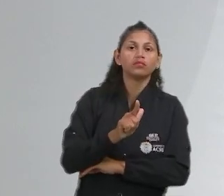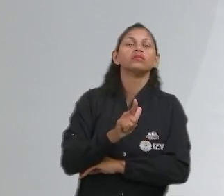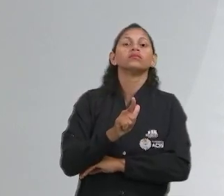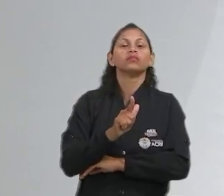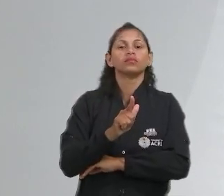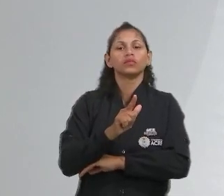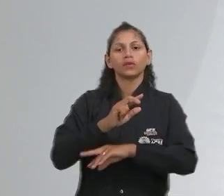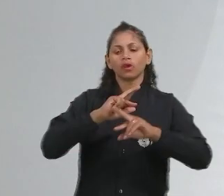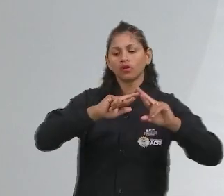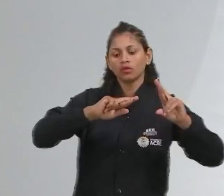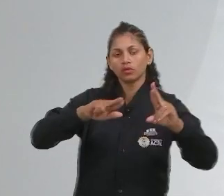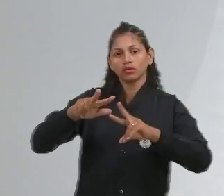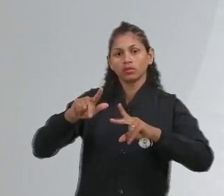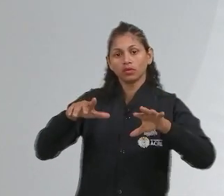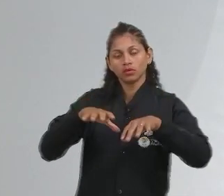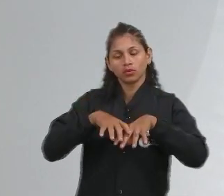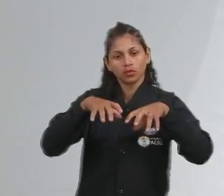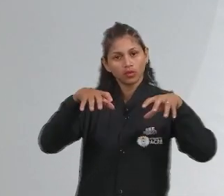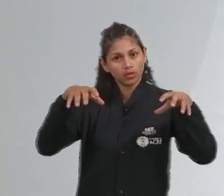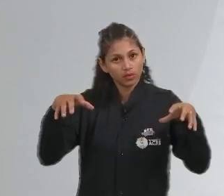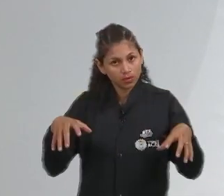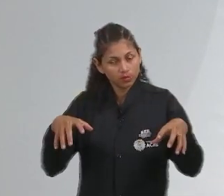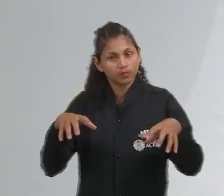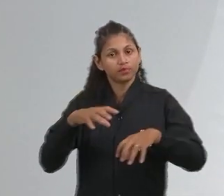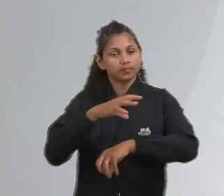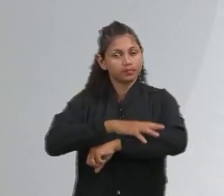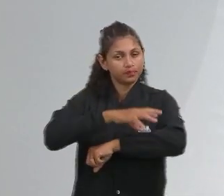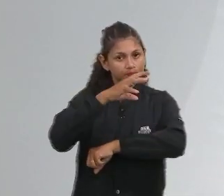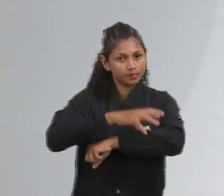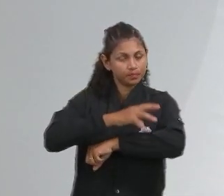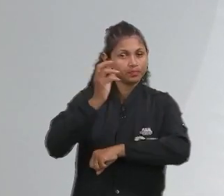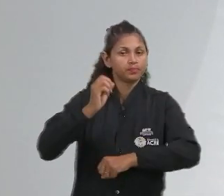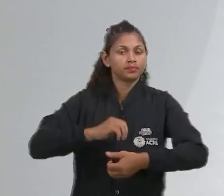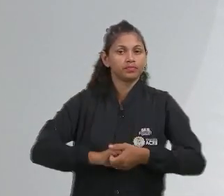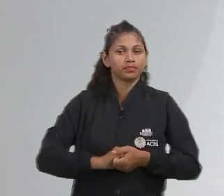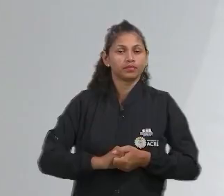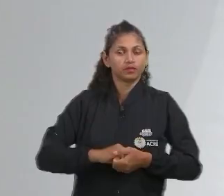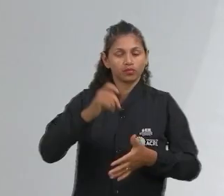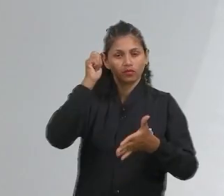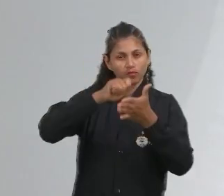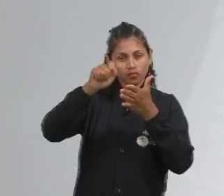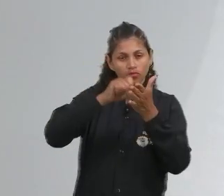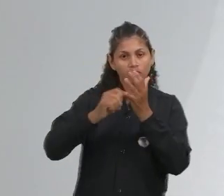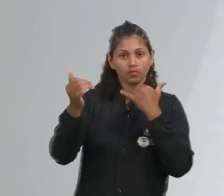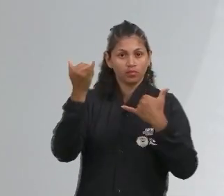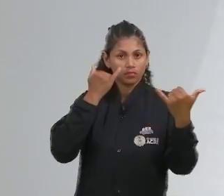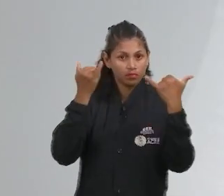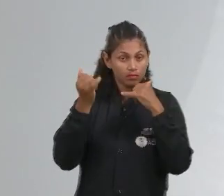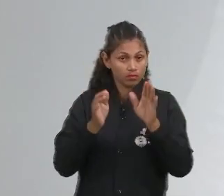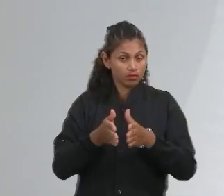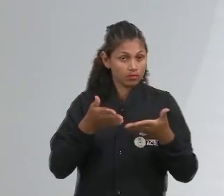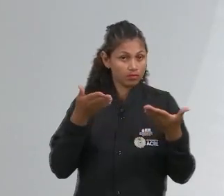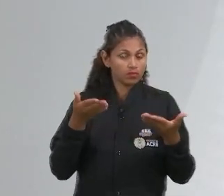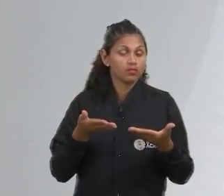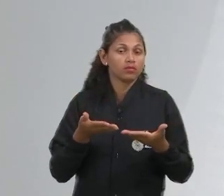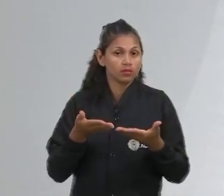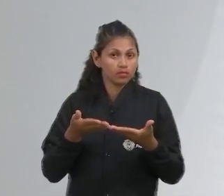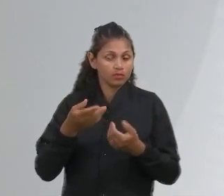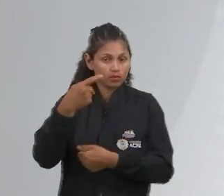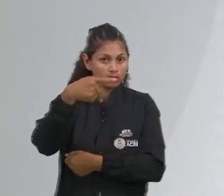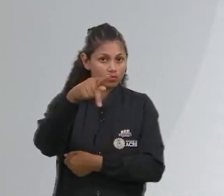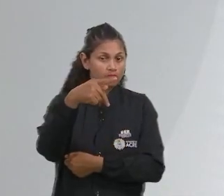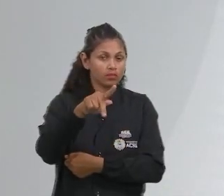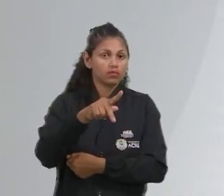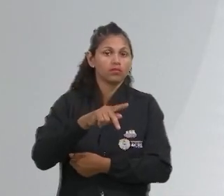diferenciar uma função da outra, tá? Tenham anotado todas as informações nos cadernos, no caderno de